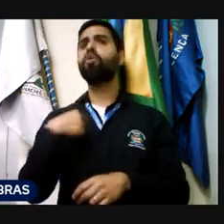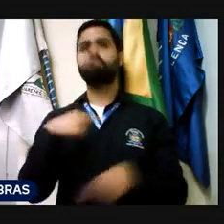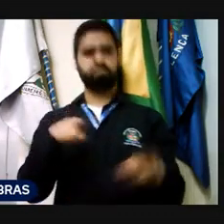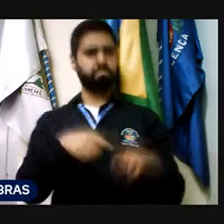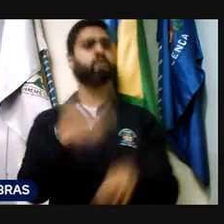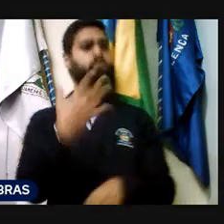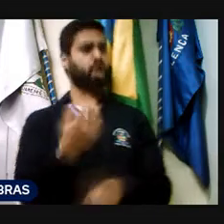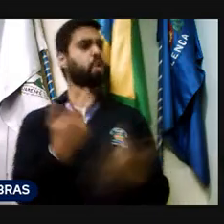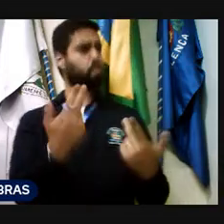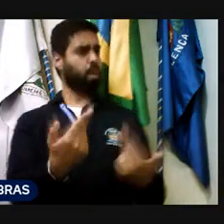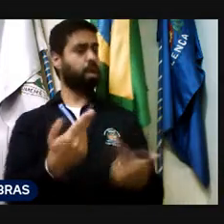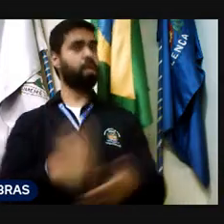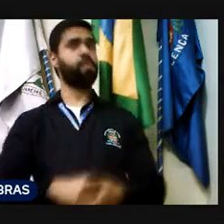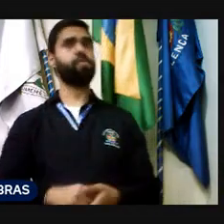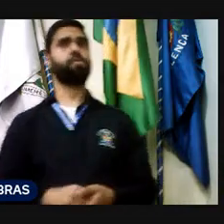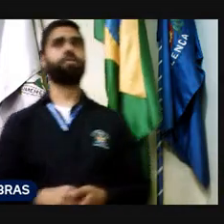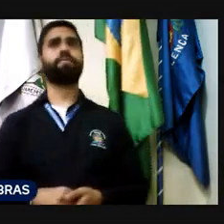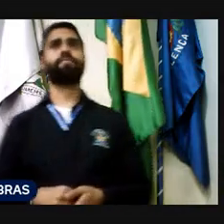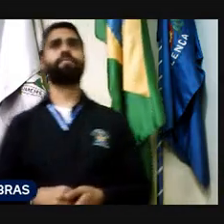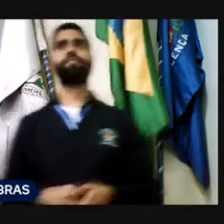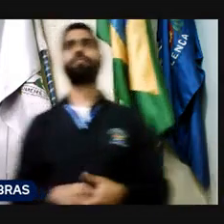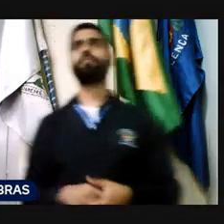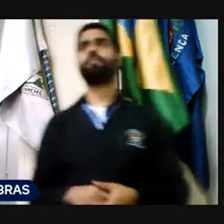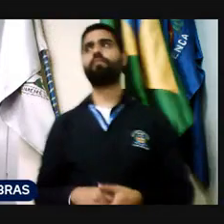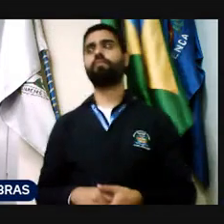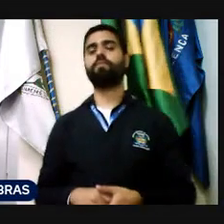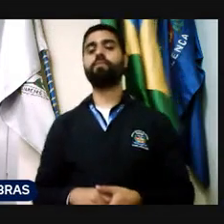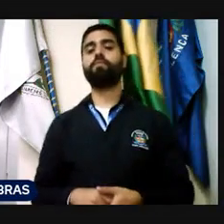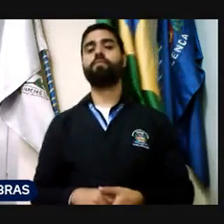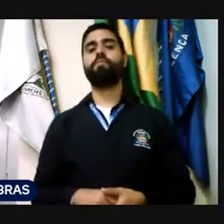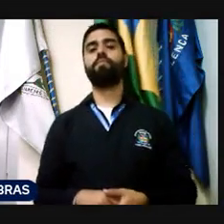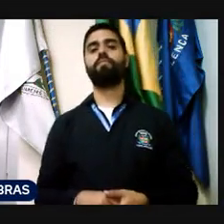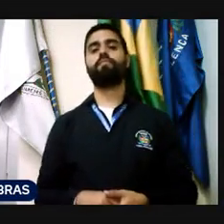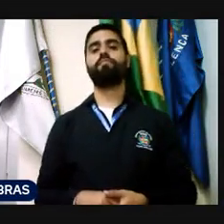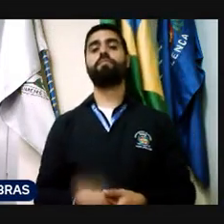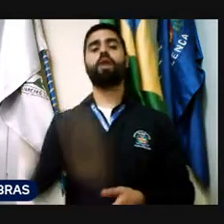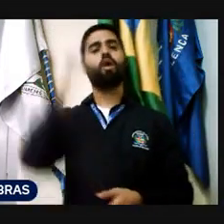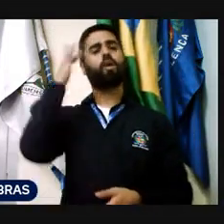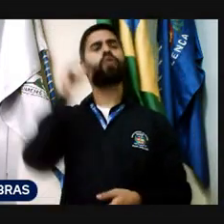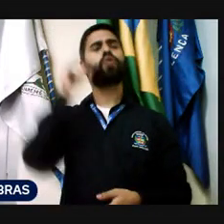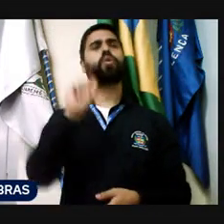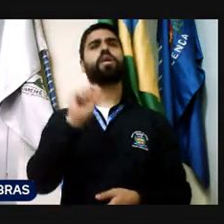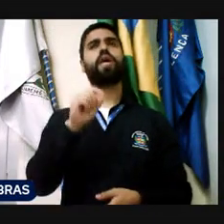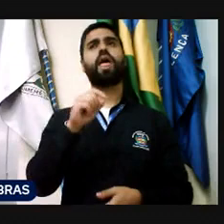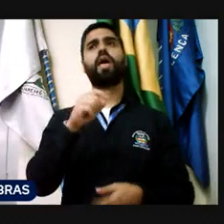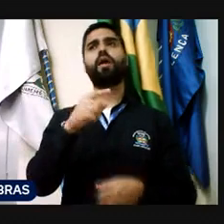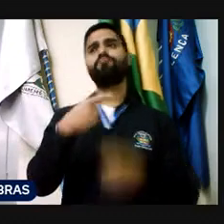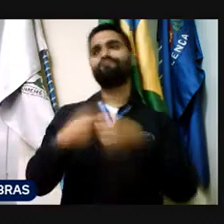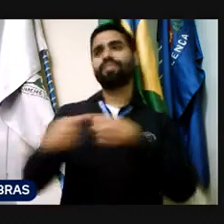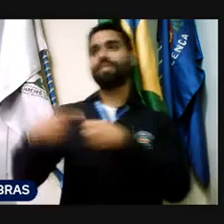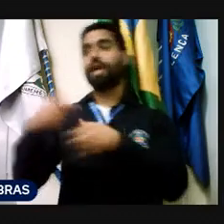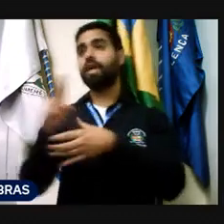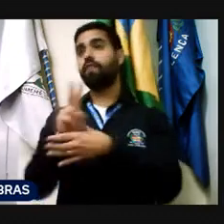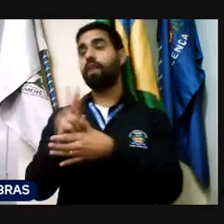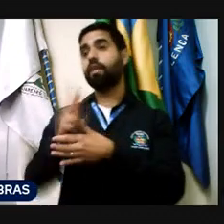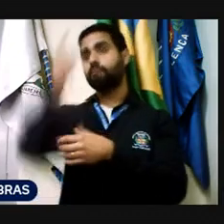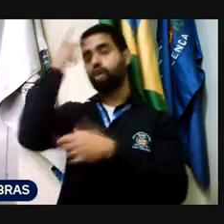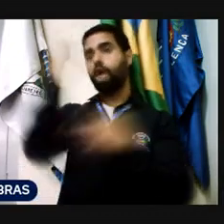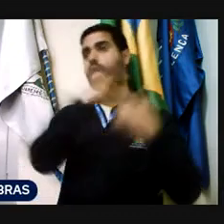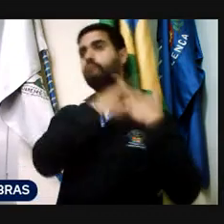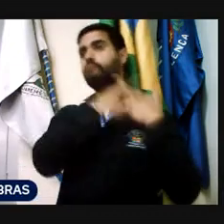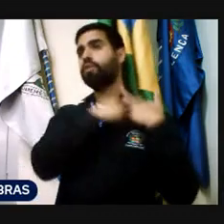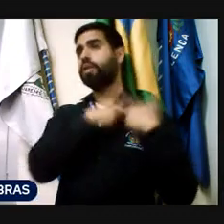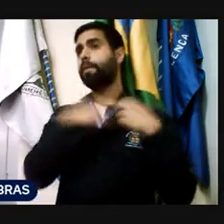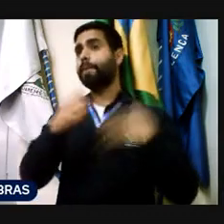plenamente, depois abordado pelo vereador Celcim. Acho que a parte urbana do município, o responsável tem que ser a